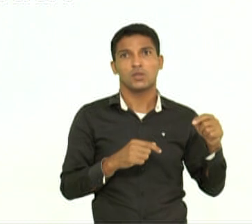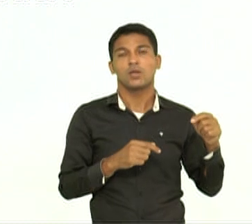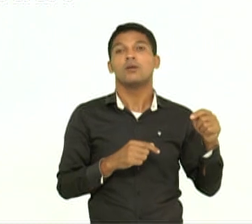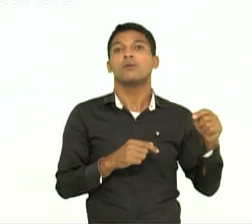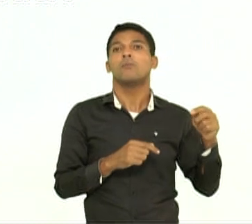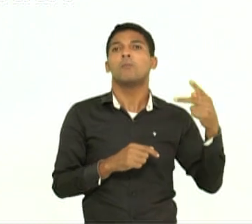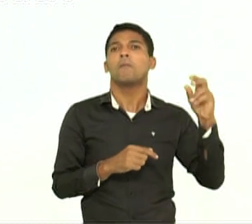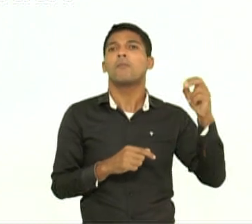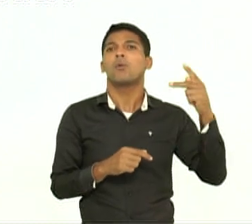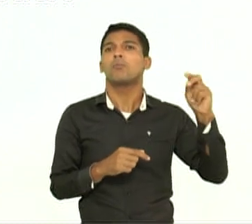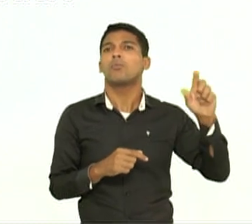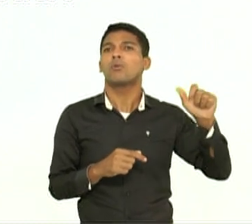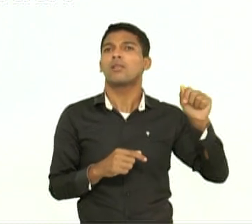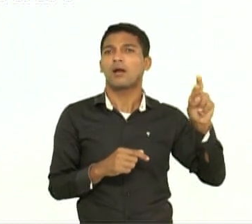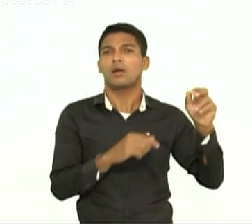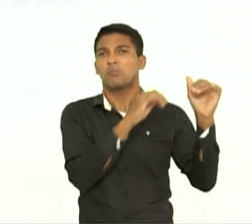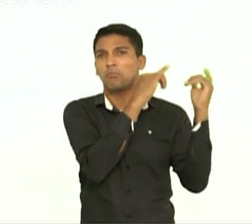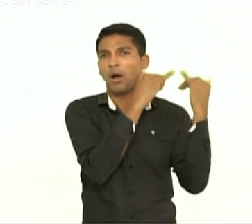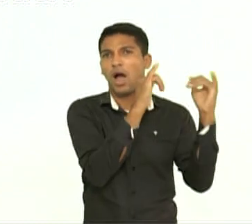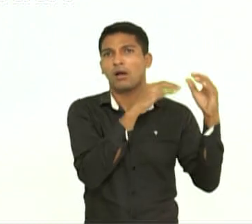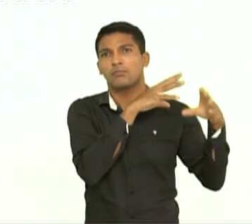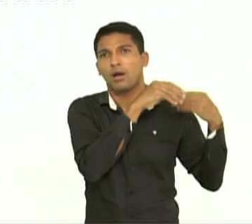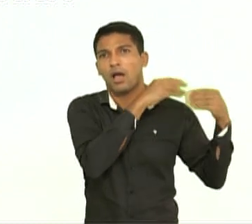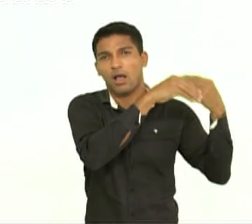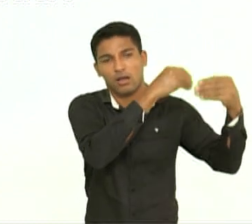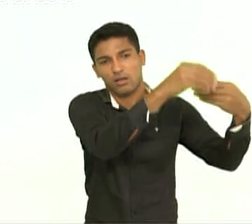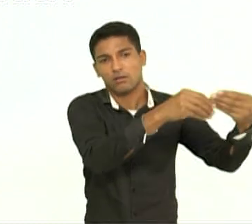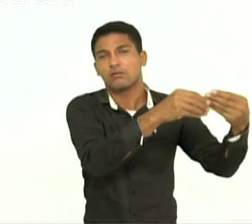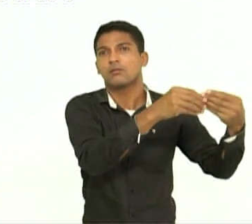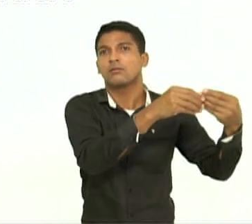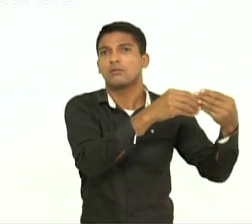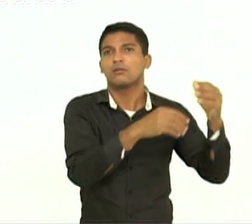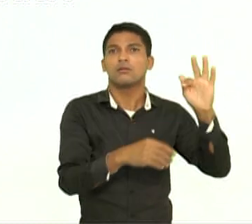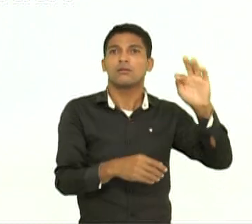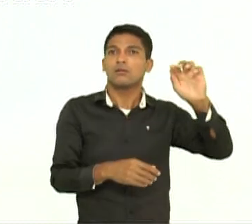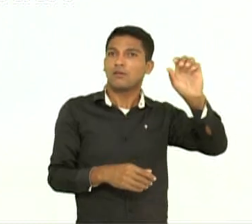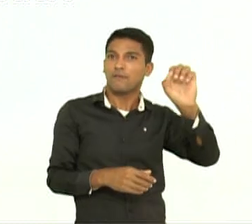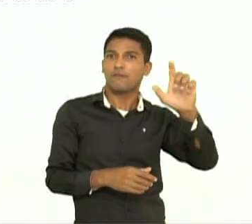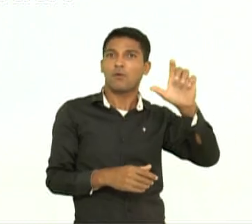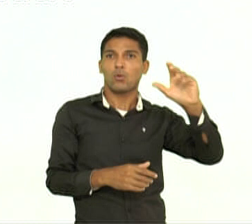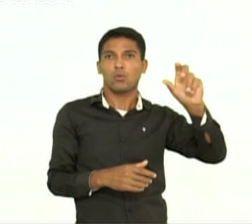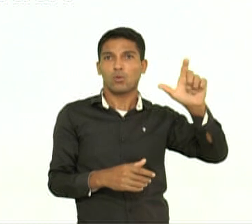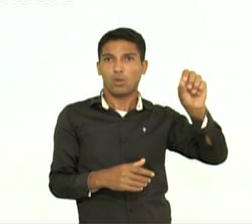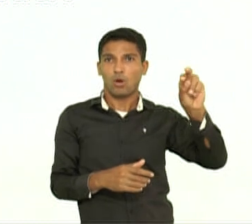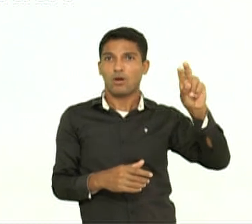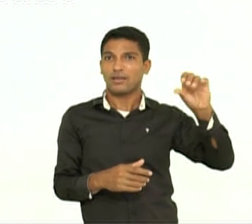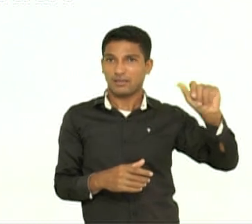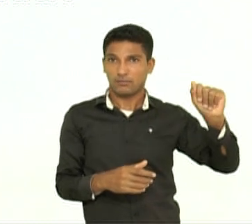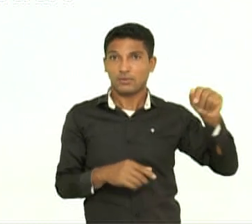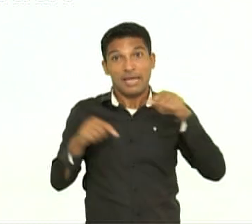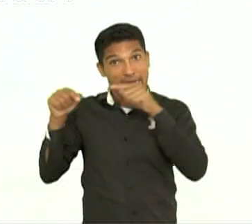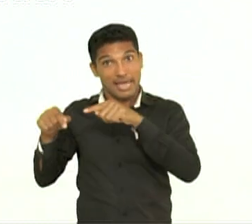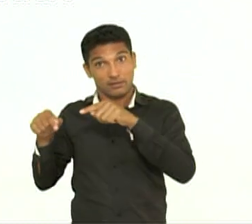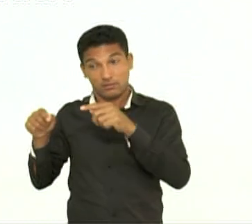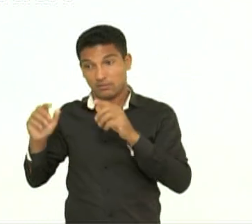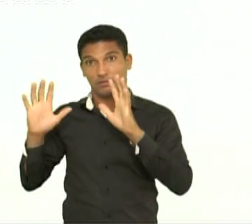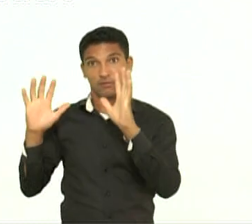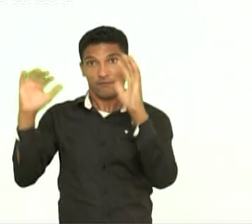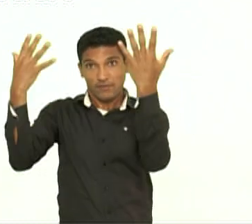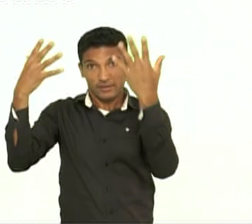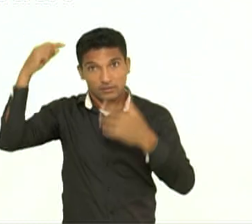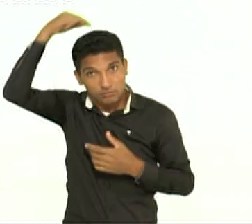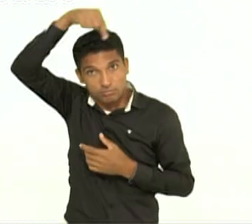Agora, será que elas têm alguma ligação? Será que festas religiosas sagradas podem se tornar festas profanas, ou